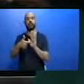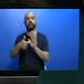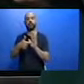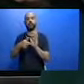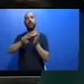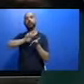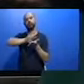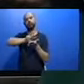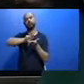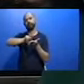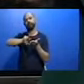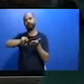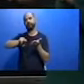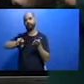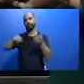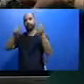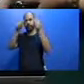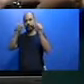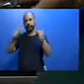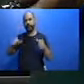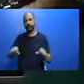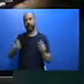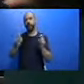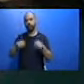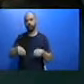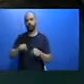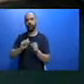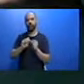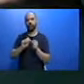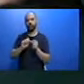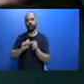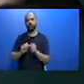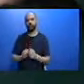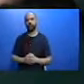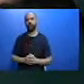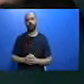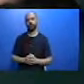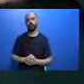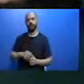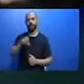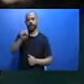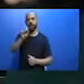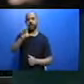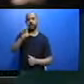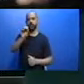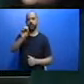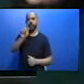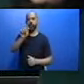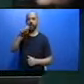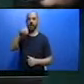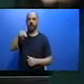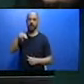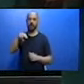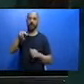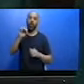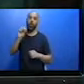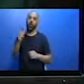tipos de cartazes em pode ser feio o slogan e logotipo